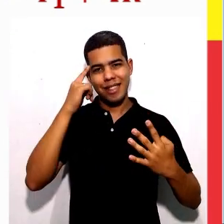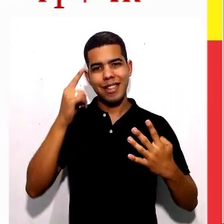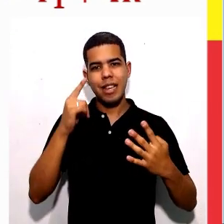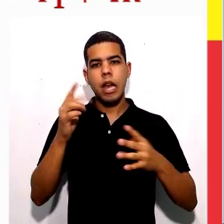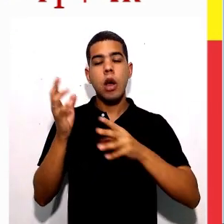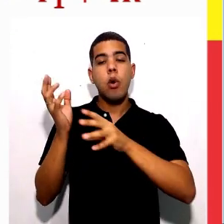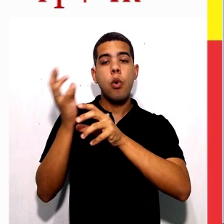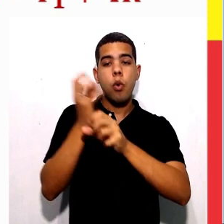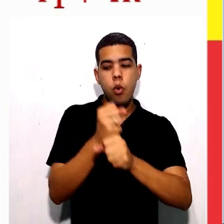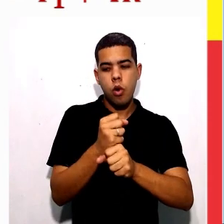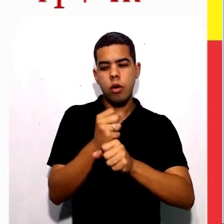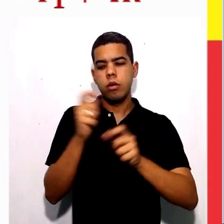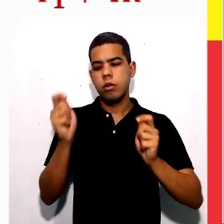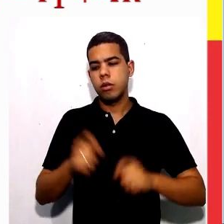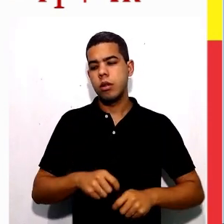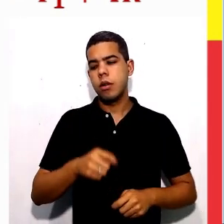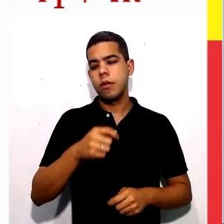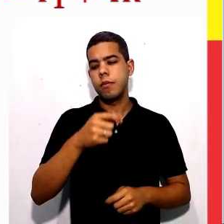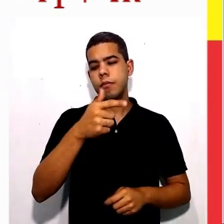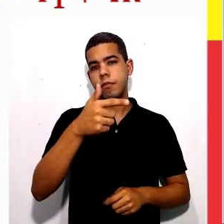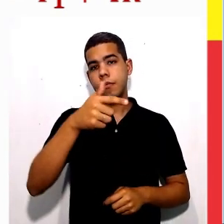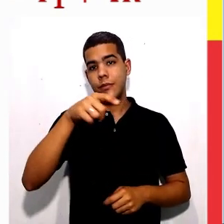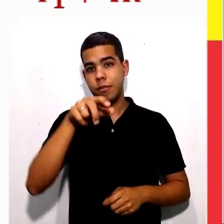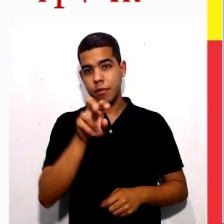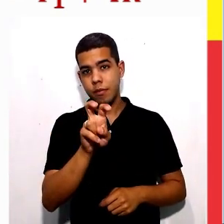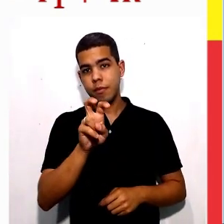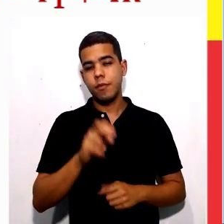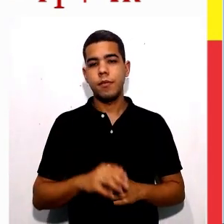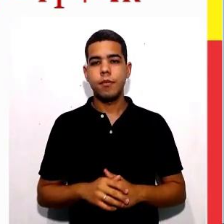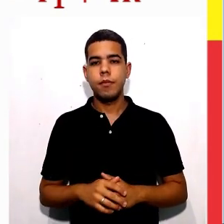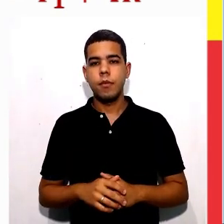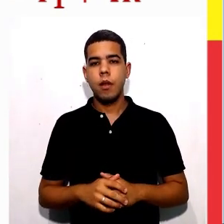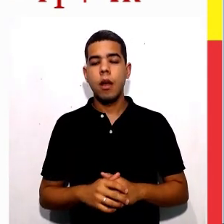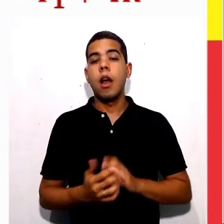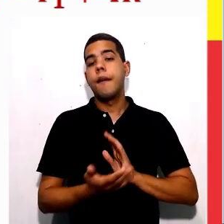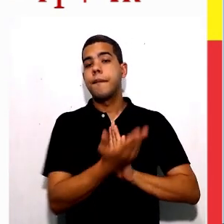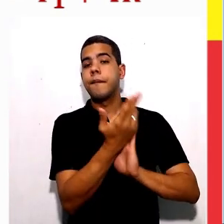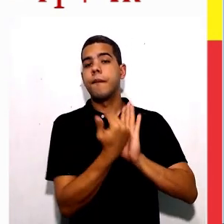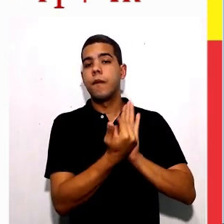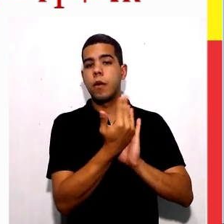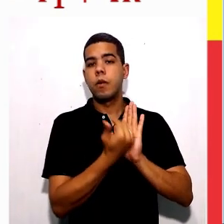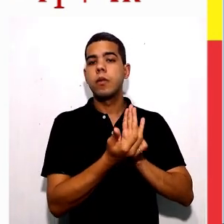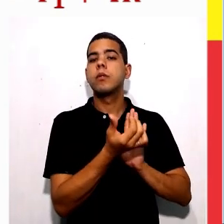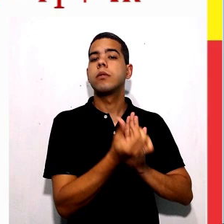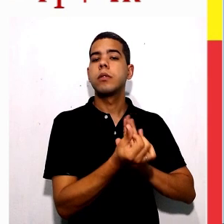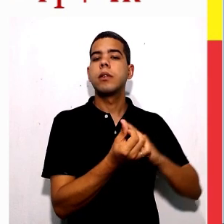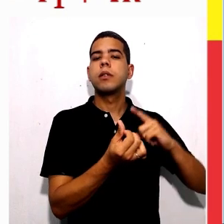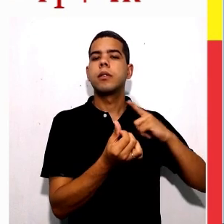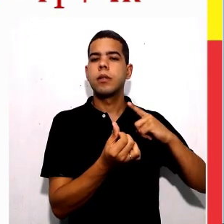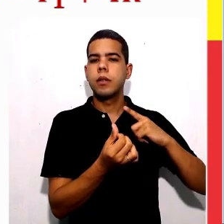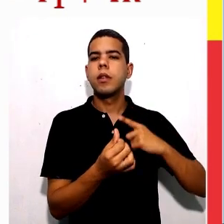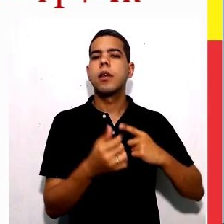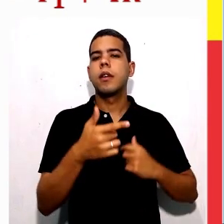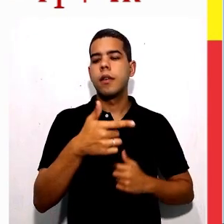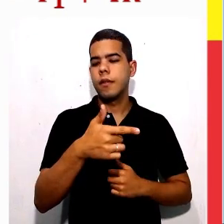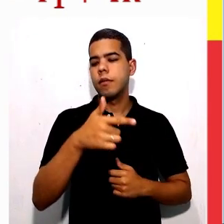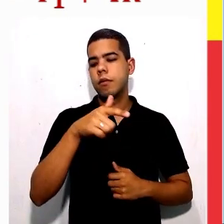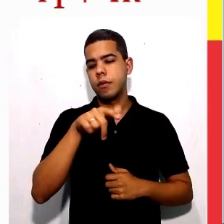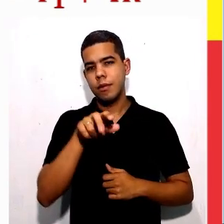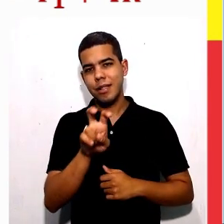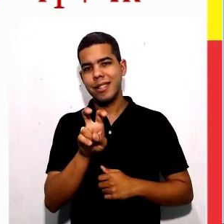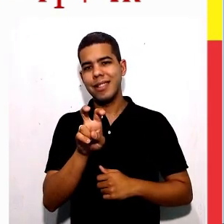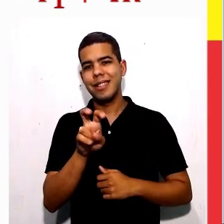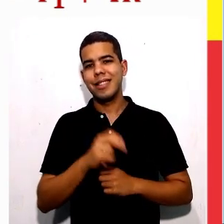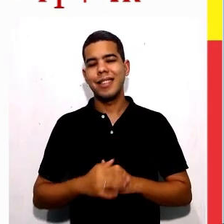5, 25. Então veja aqui, a figura 5, quer dizer, a figura 6, tem 25.